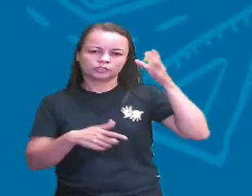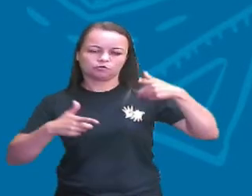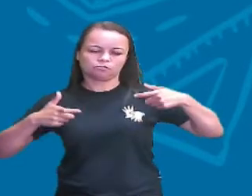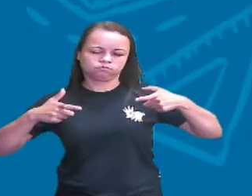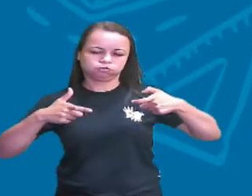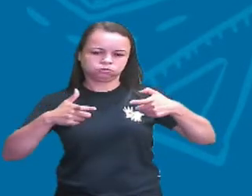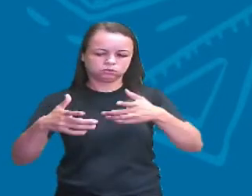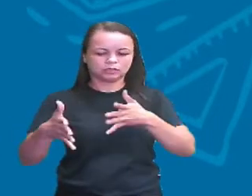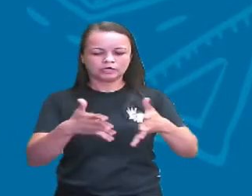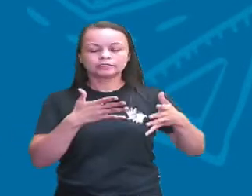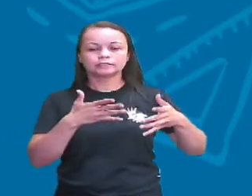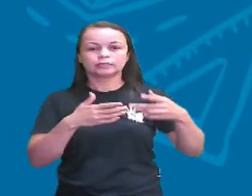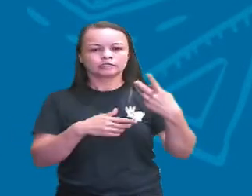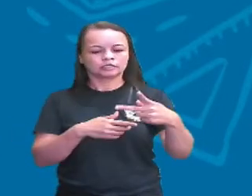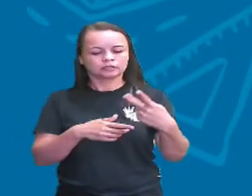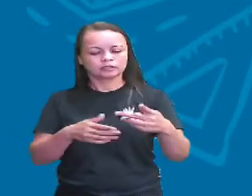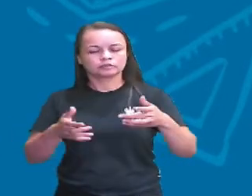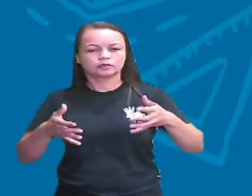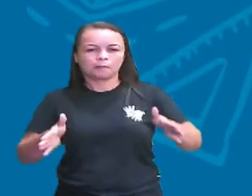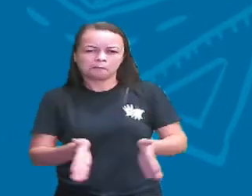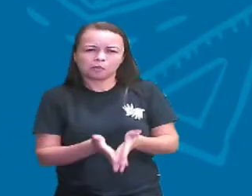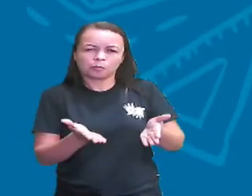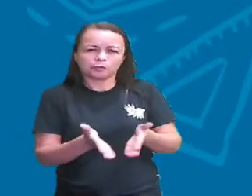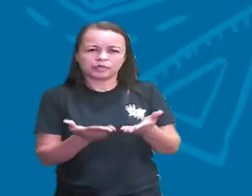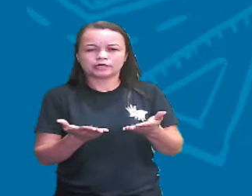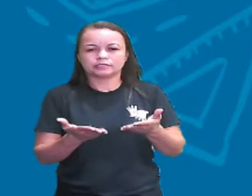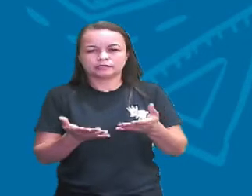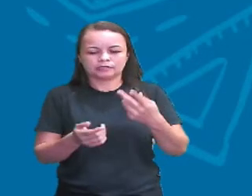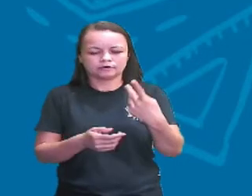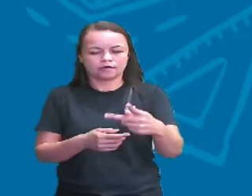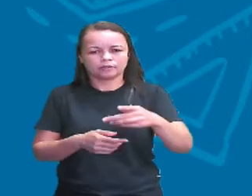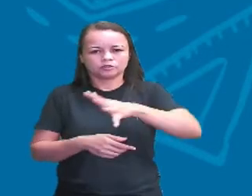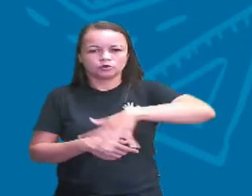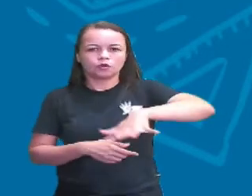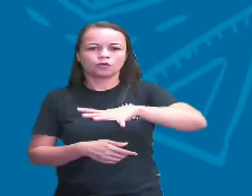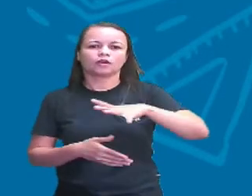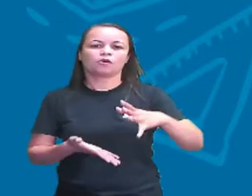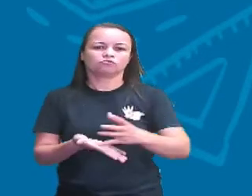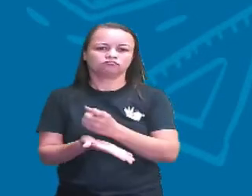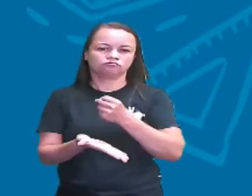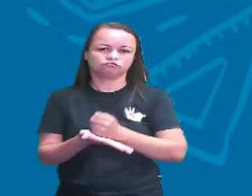ser algo evidente nessas regiões dominadas.